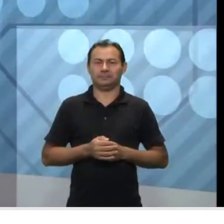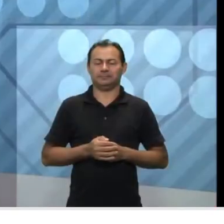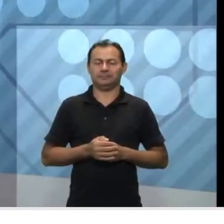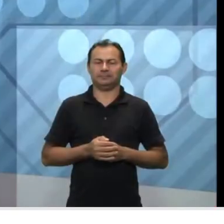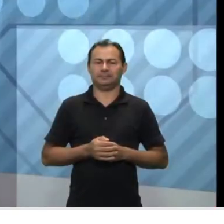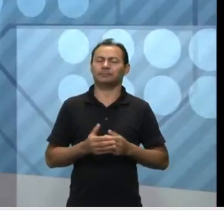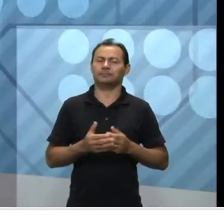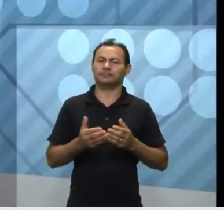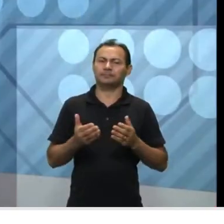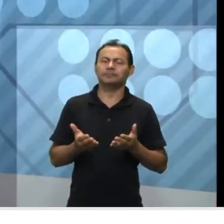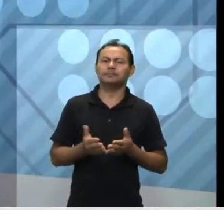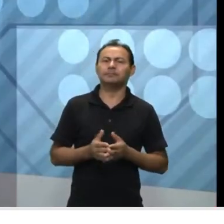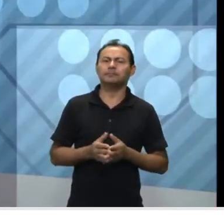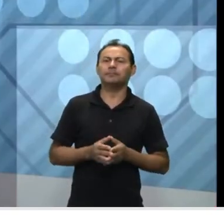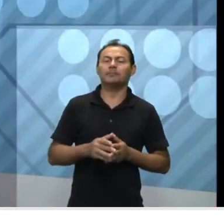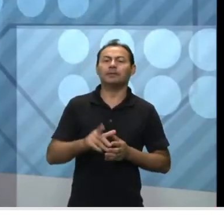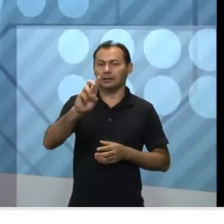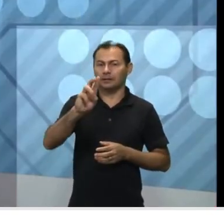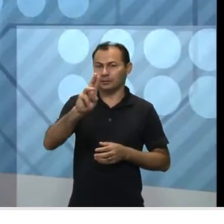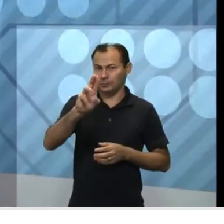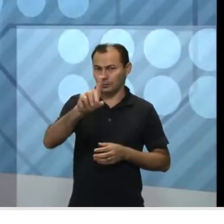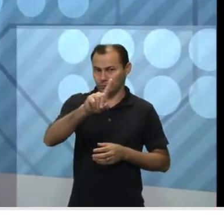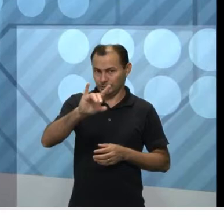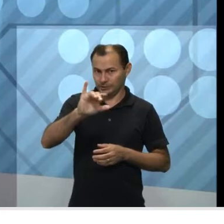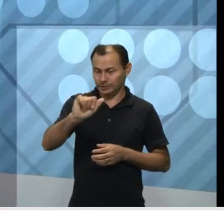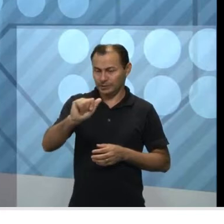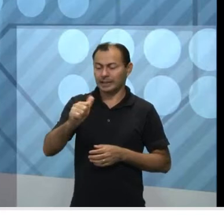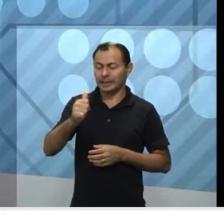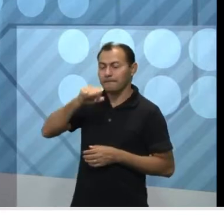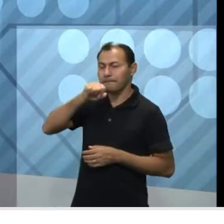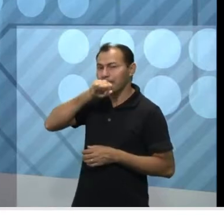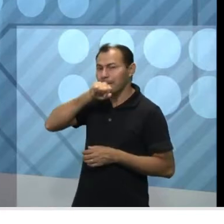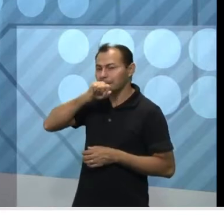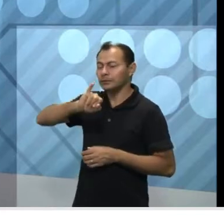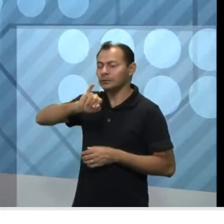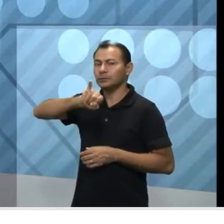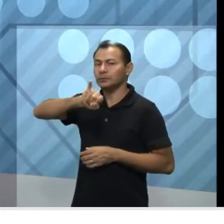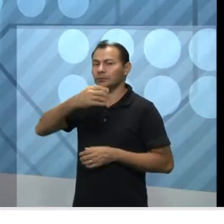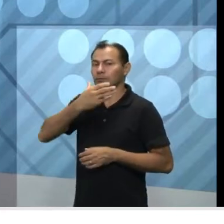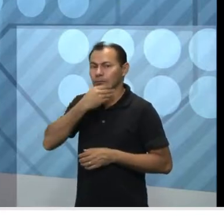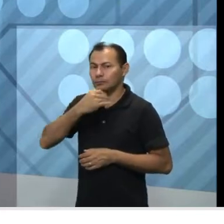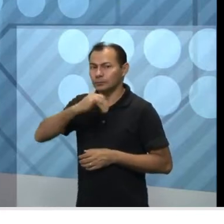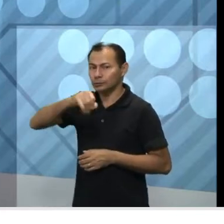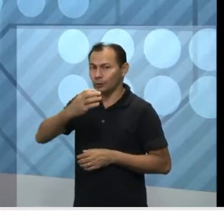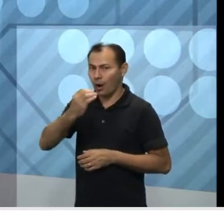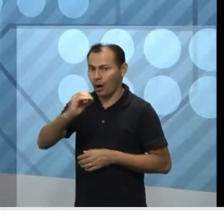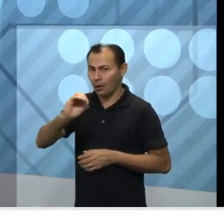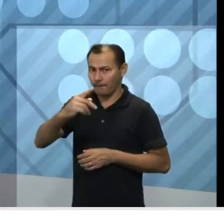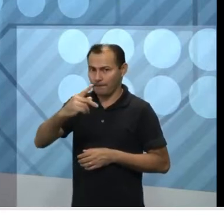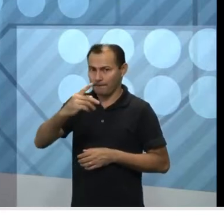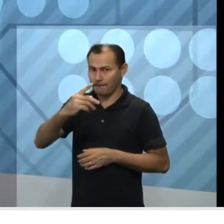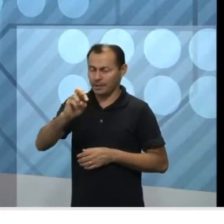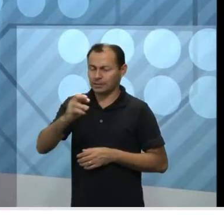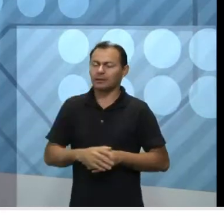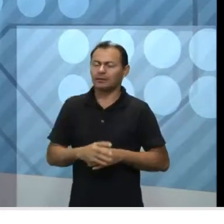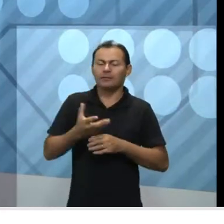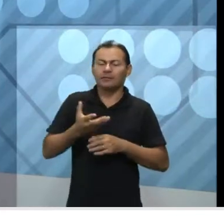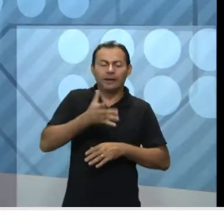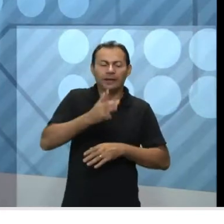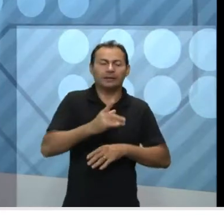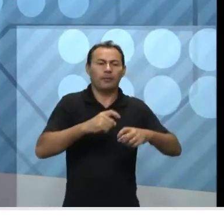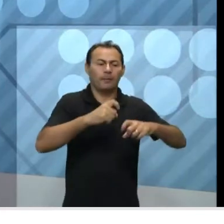Luzia, mãe de João Pedro, vai até o médico e lá o médico dá um laudo, né, da perda auditiva de João Pedro. E o